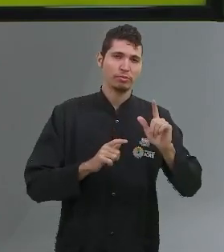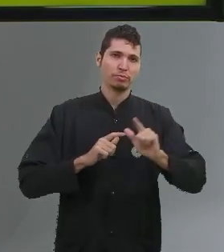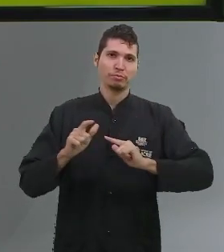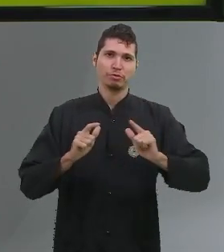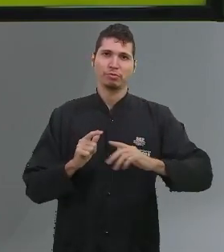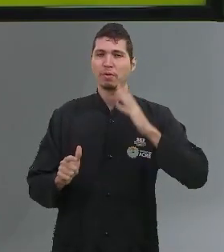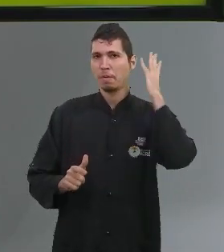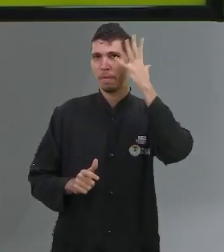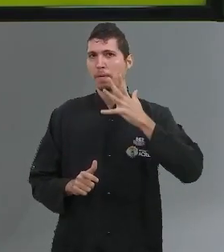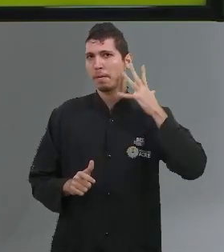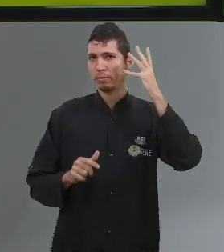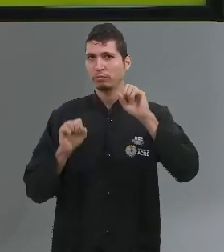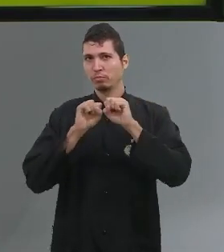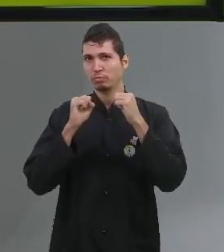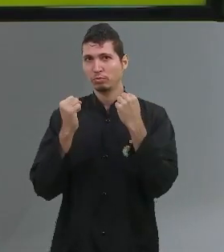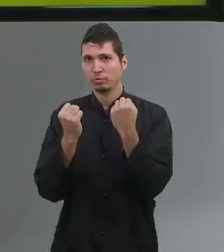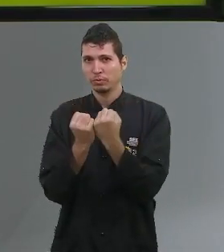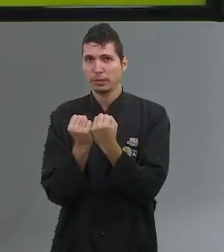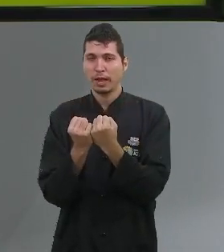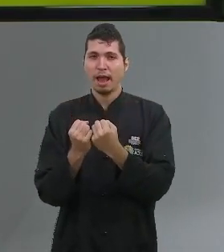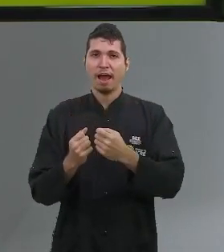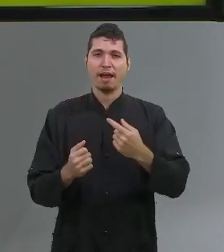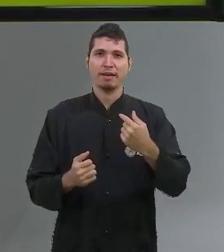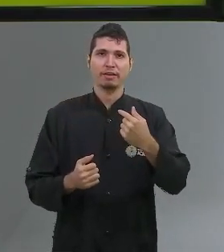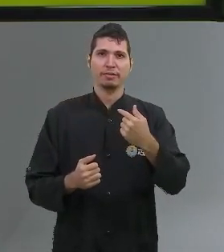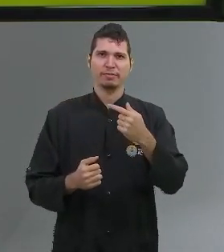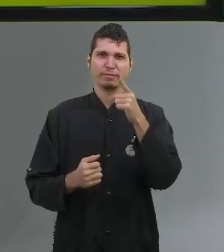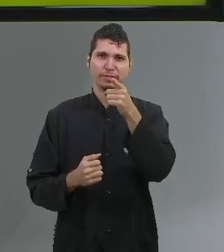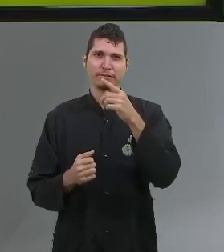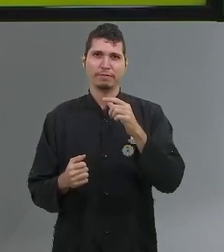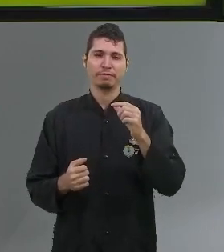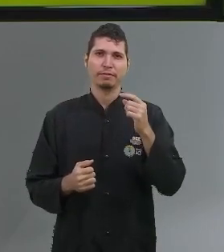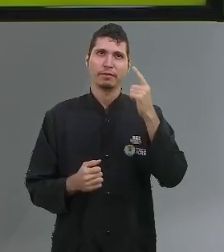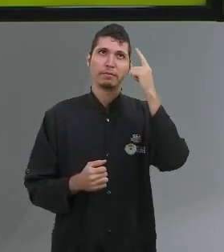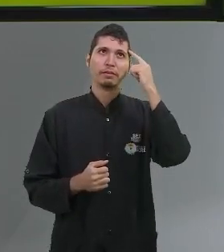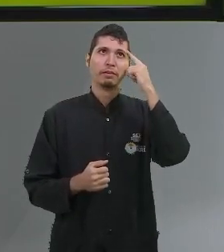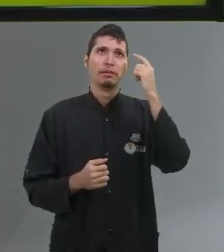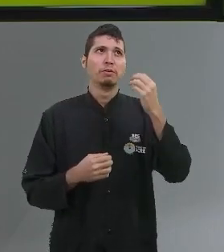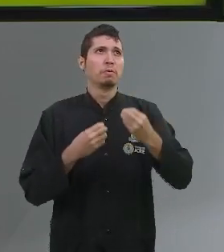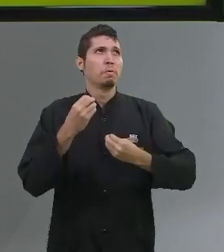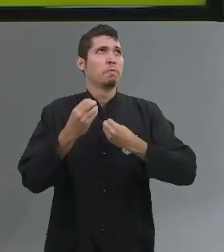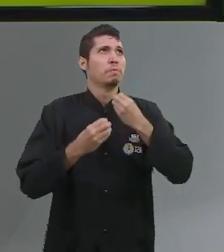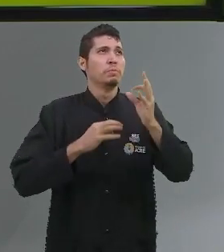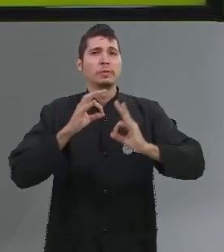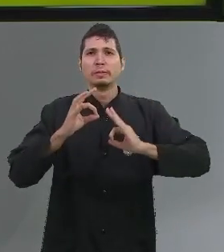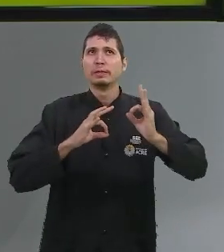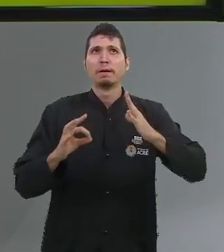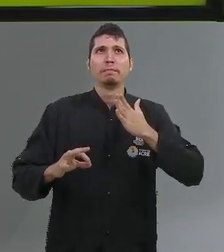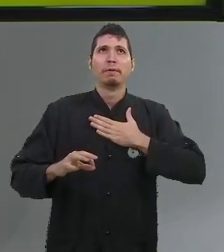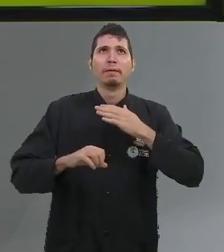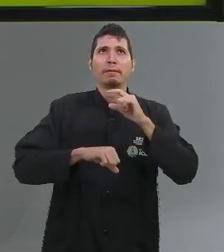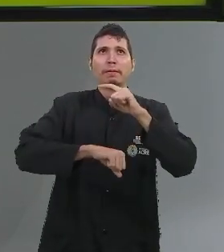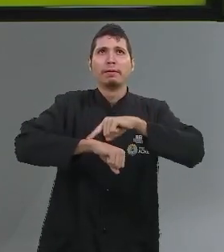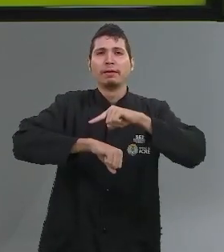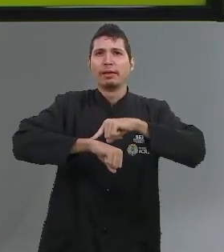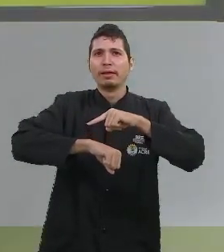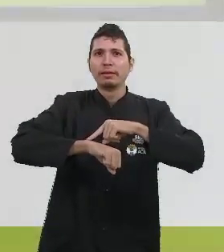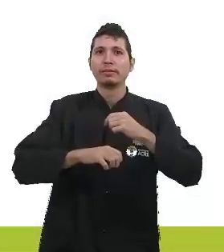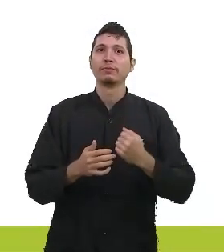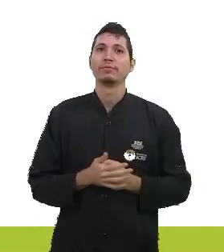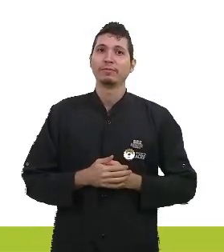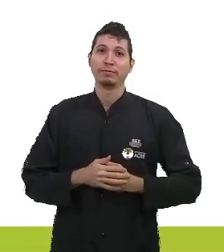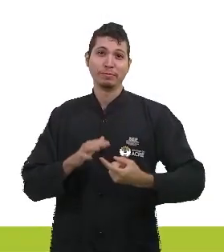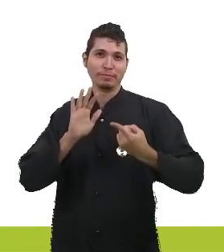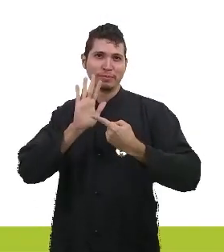palestra, tem seminário. E aí você fica, eu não sei como é que eu vou fazer para me organizar. Matriz Eisenhower, matriz